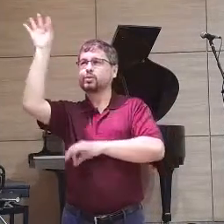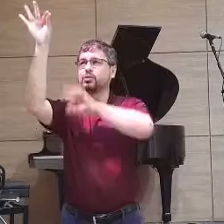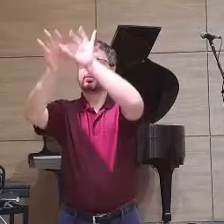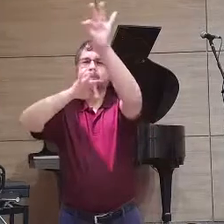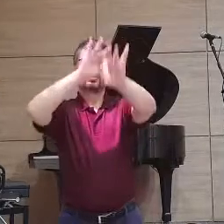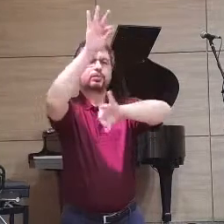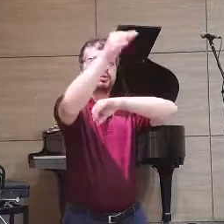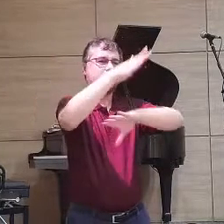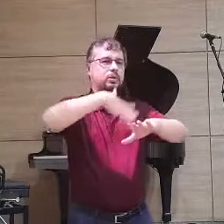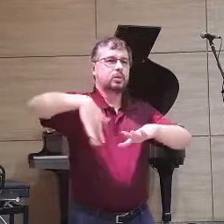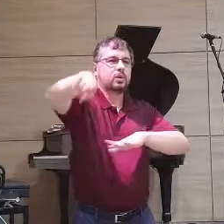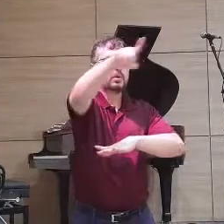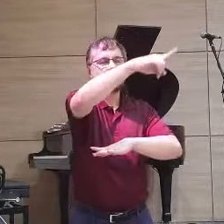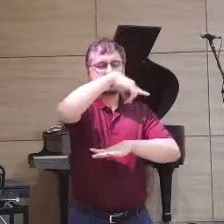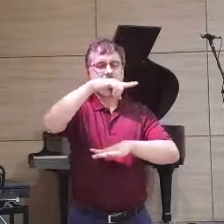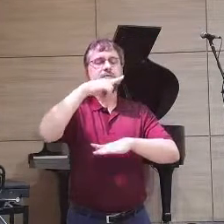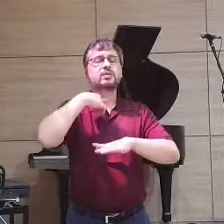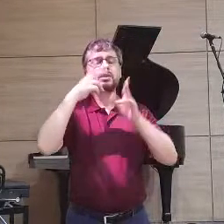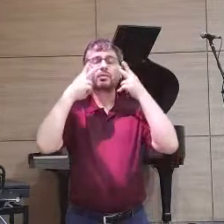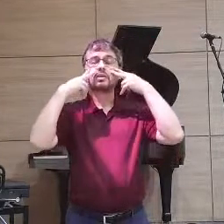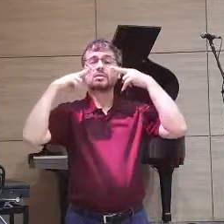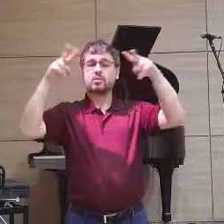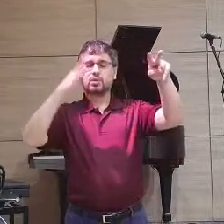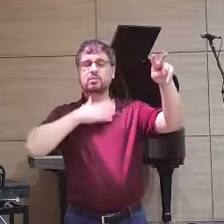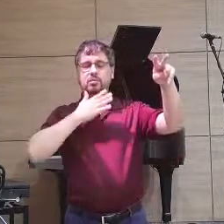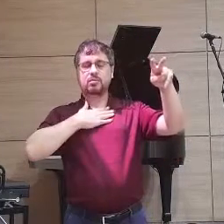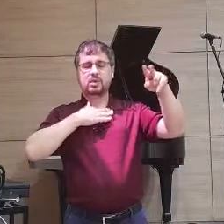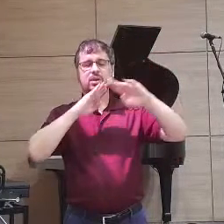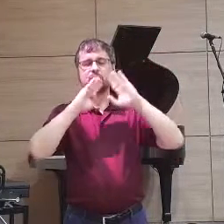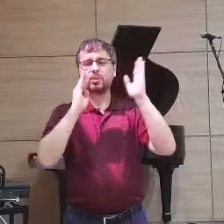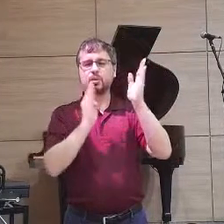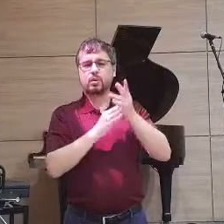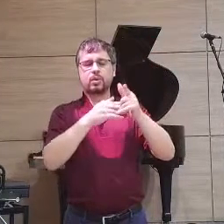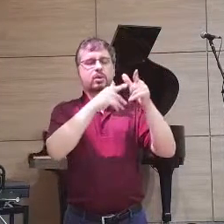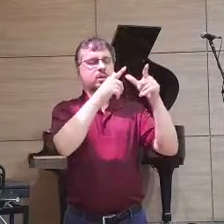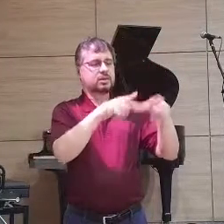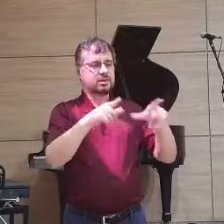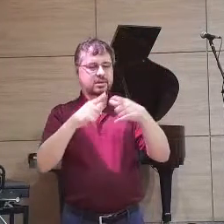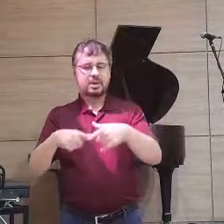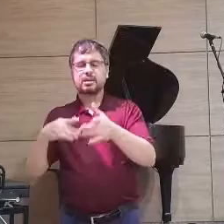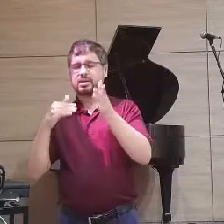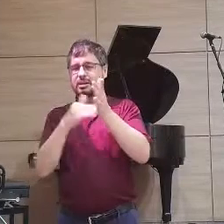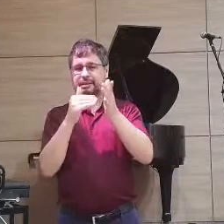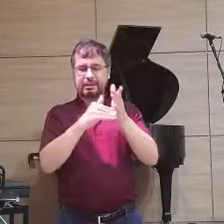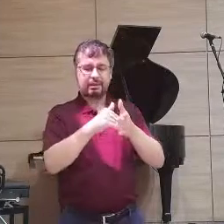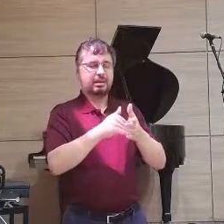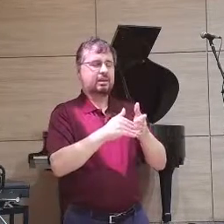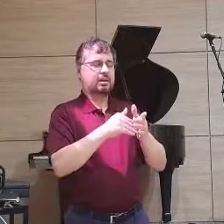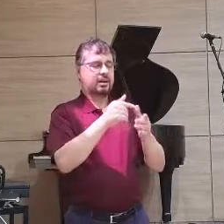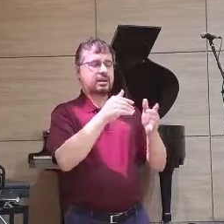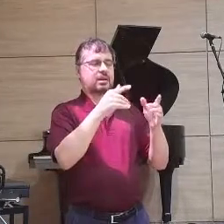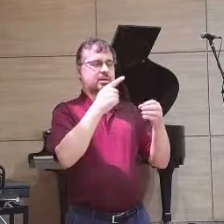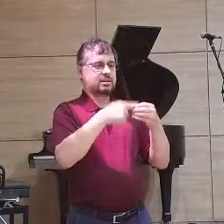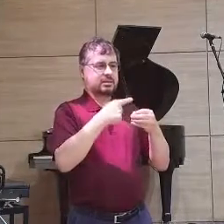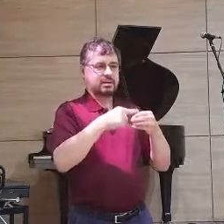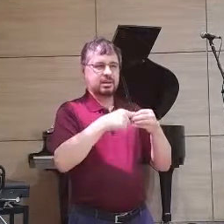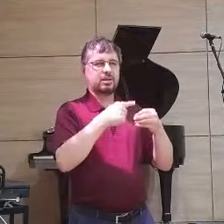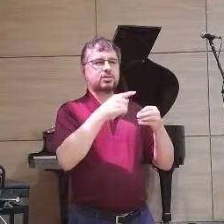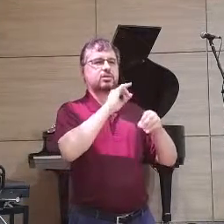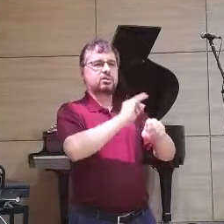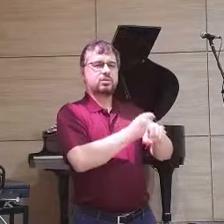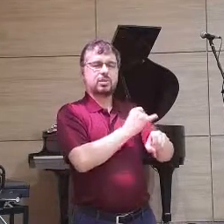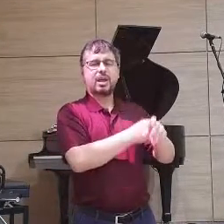testemunhas tanto em Jerusalém como em toda a Judeia Samaria e até os confins da terra verso 19 após ter dito estas palavras